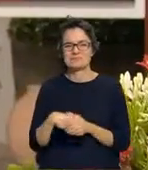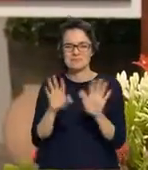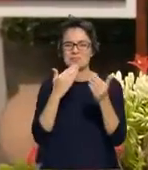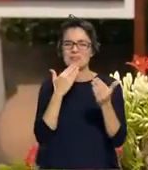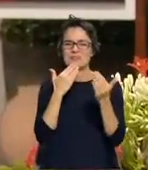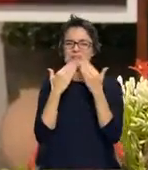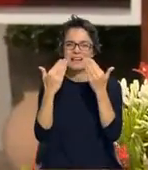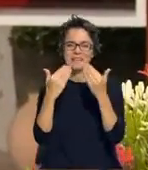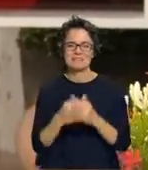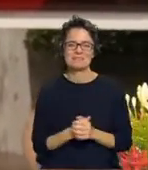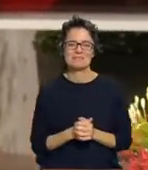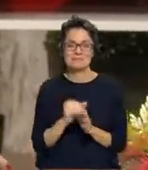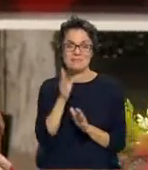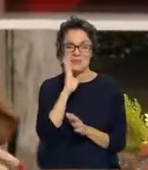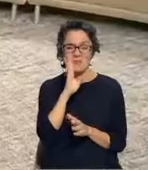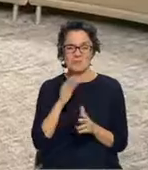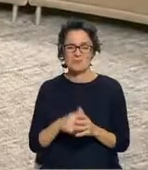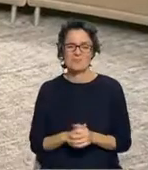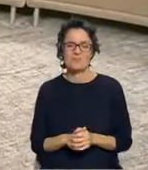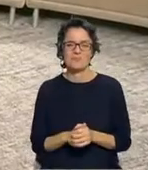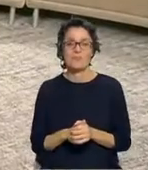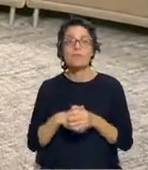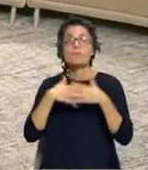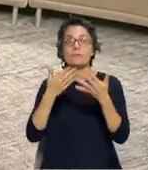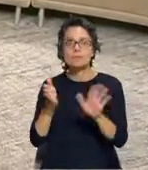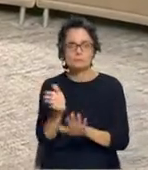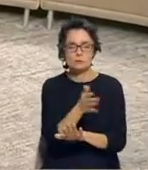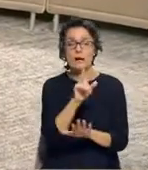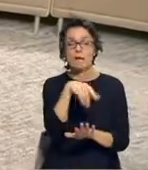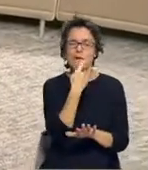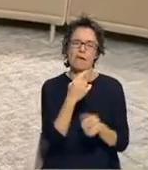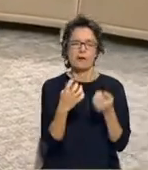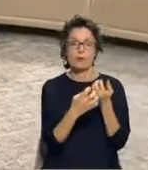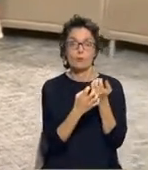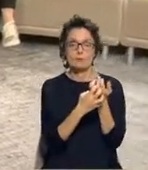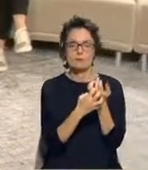Obrigada, Rosa. Até já. Bom, vou voltar à cozinha porque está lá a avó.